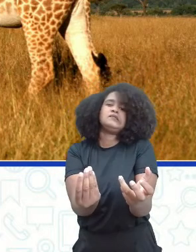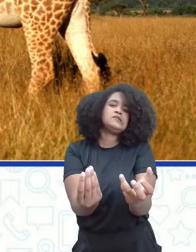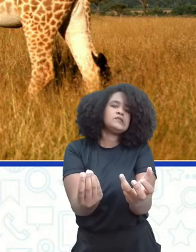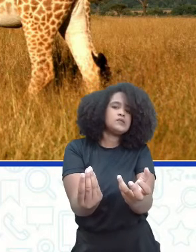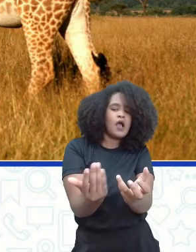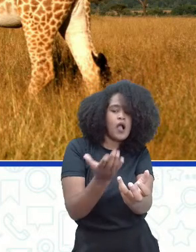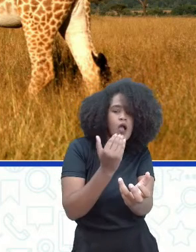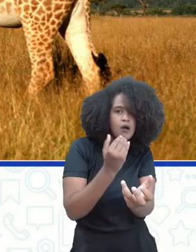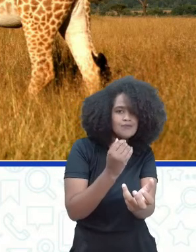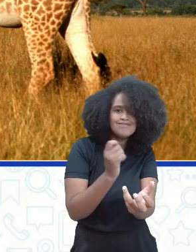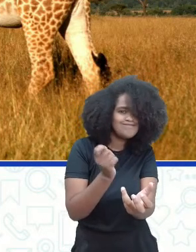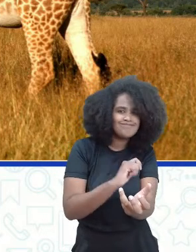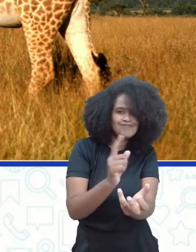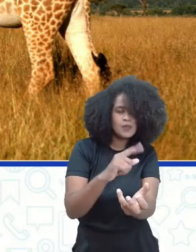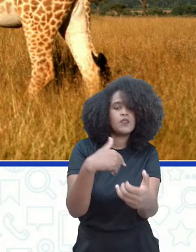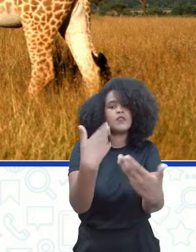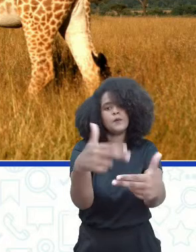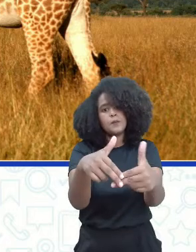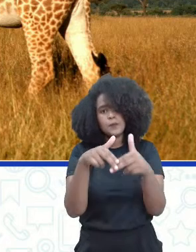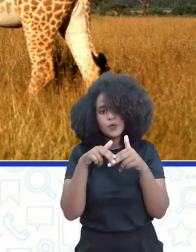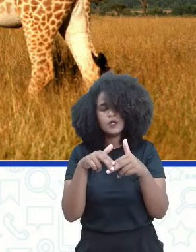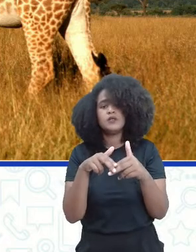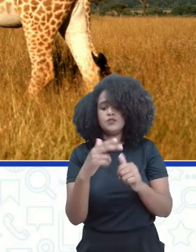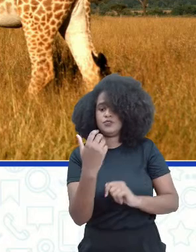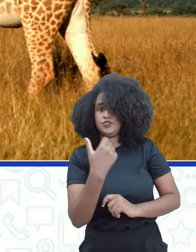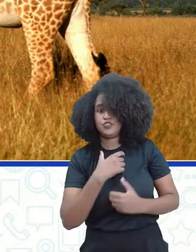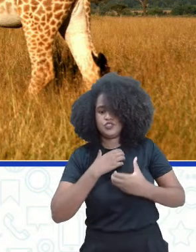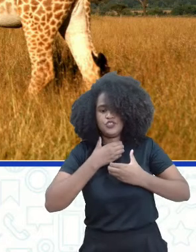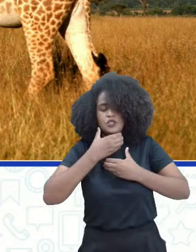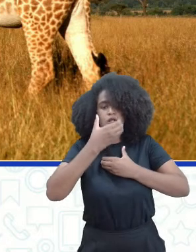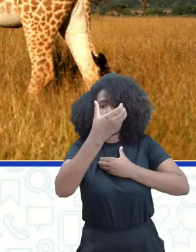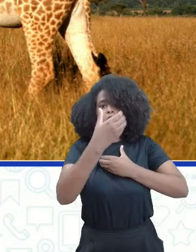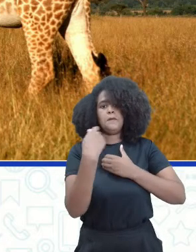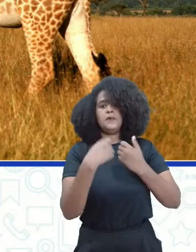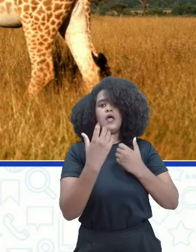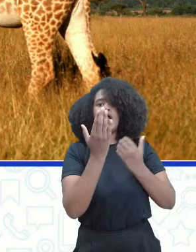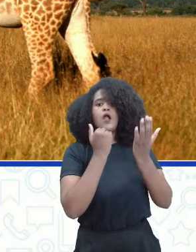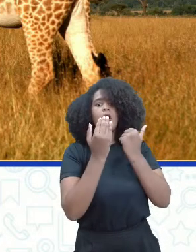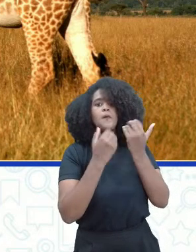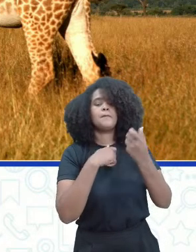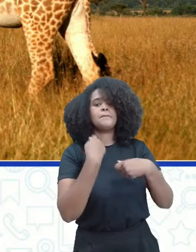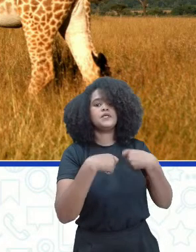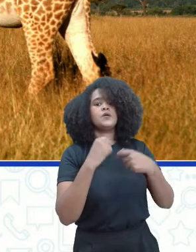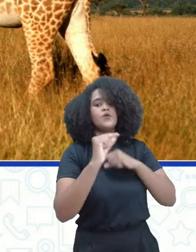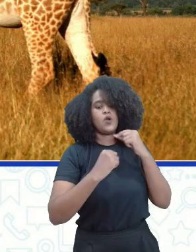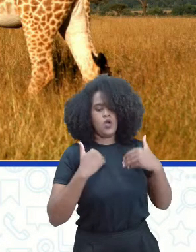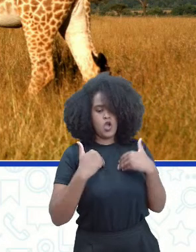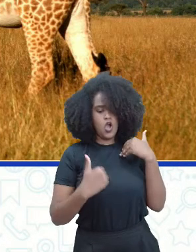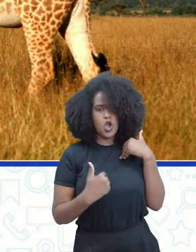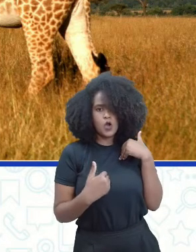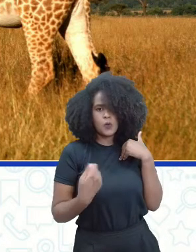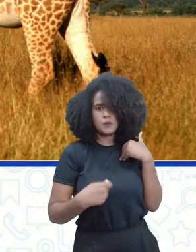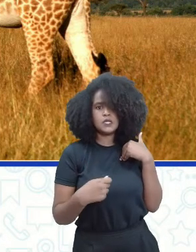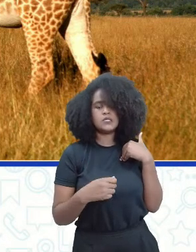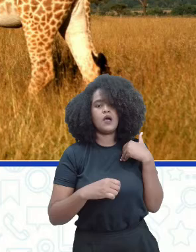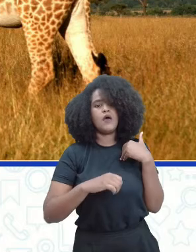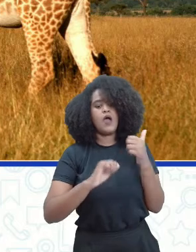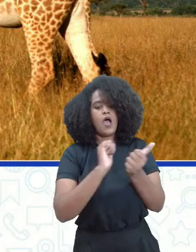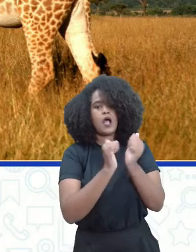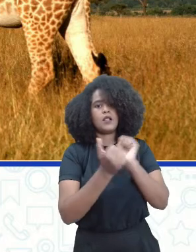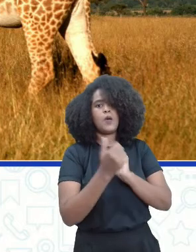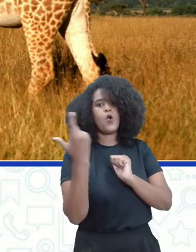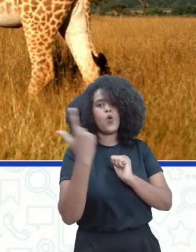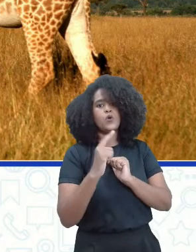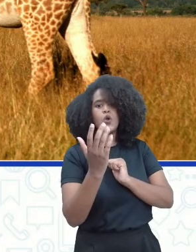nutritivo, e as girafas tiveram que se alimentar, e elas precisam, né, no seu corpo, de ter um mecanismo aí para